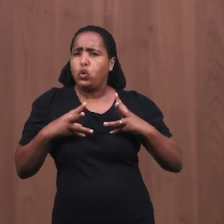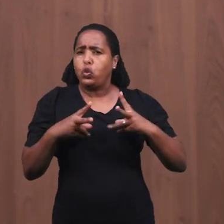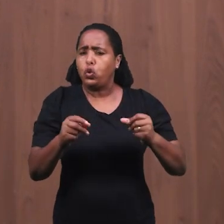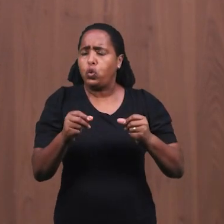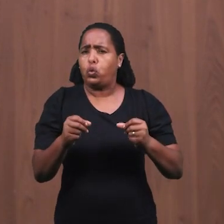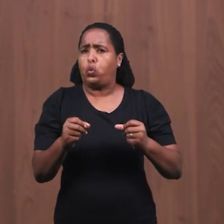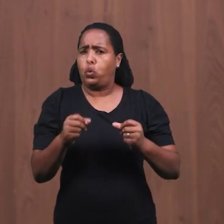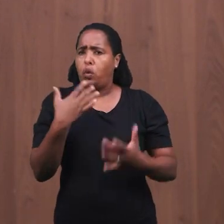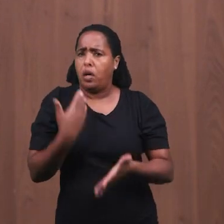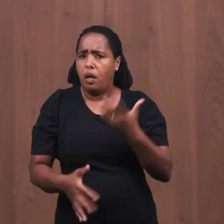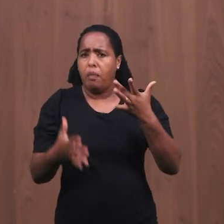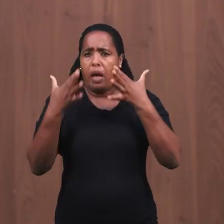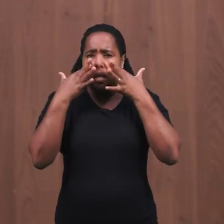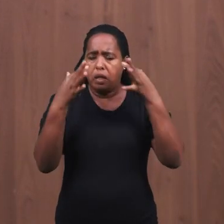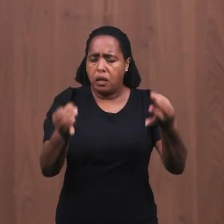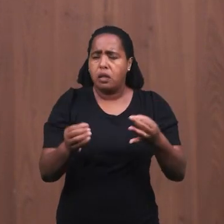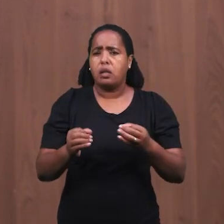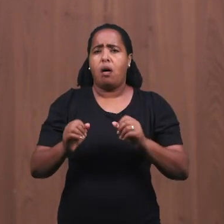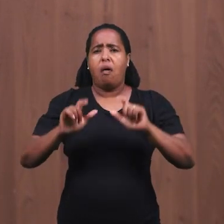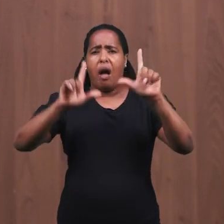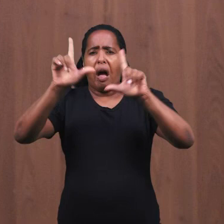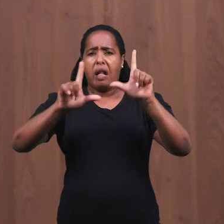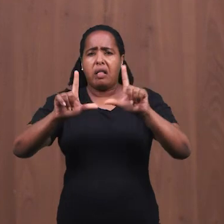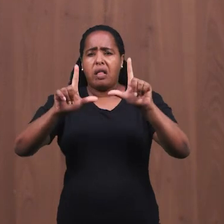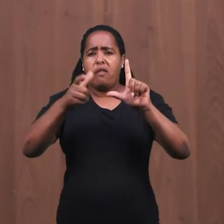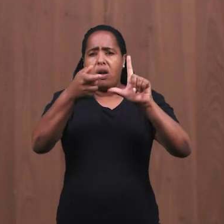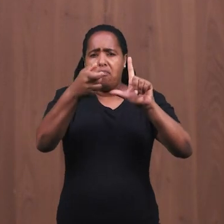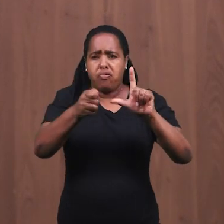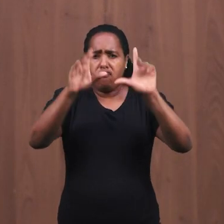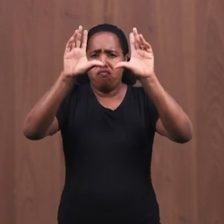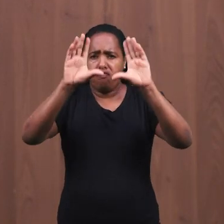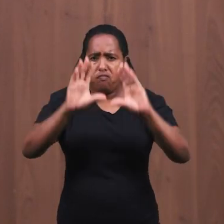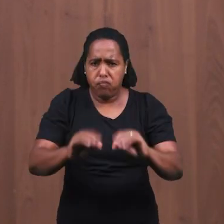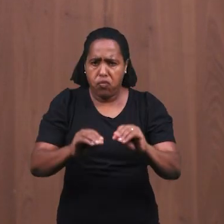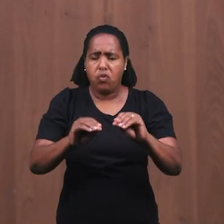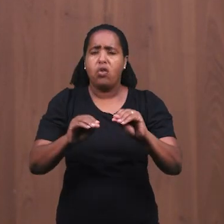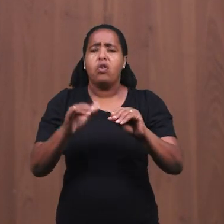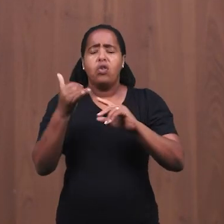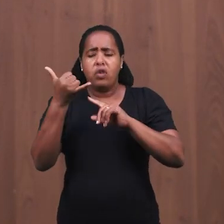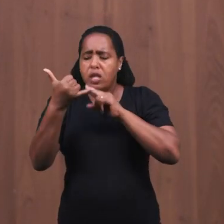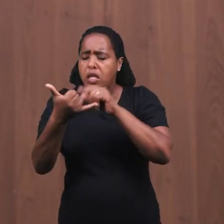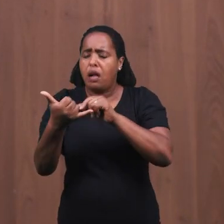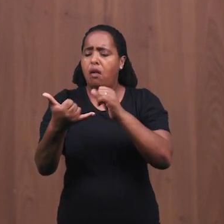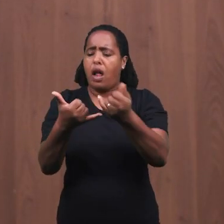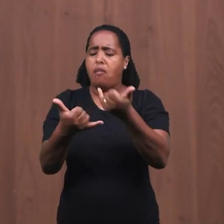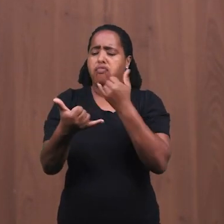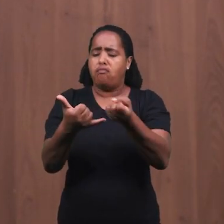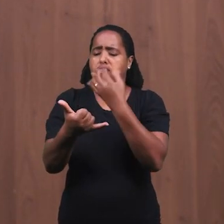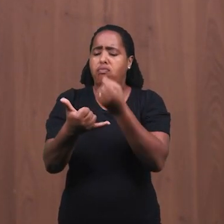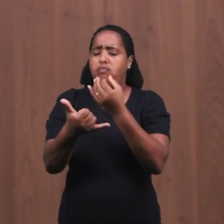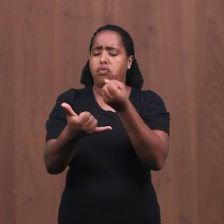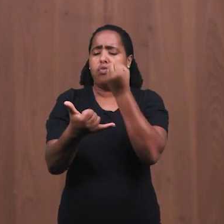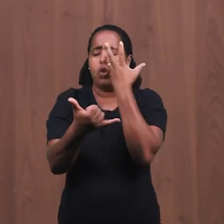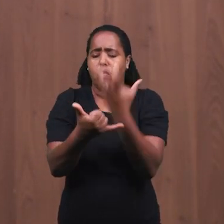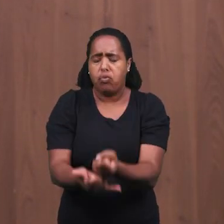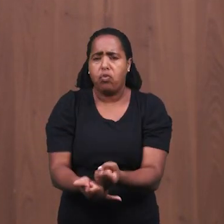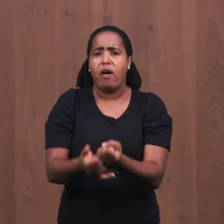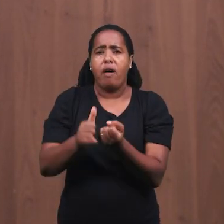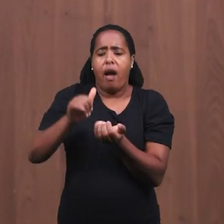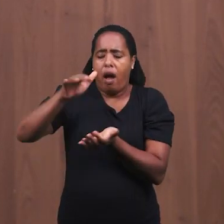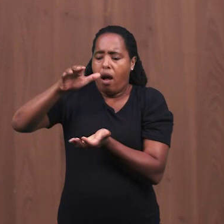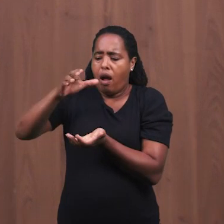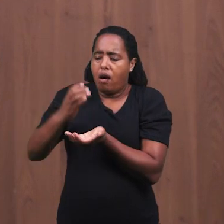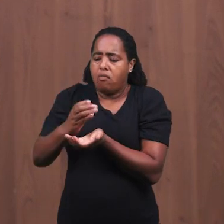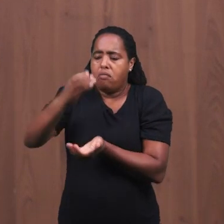atenção. Desligar a televisão, tirar as notificações do celular, deixar uma garrafa de água ao